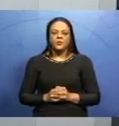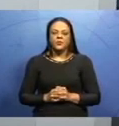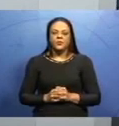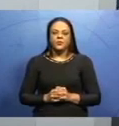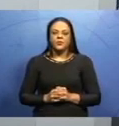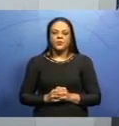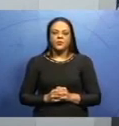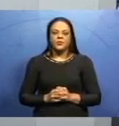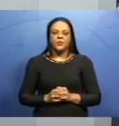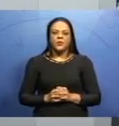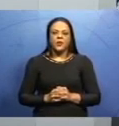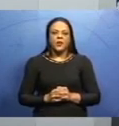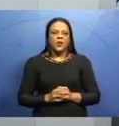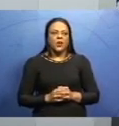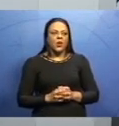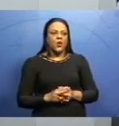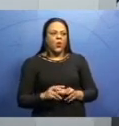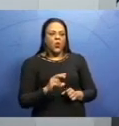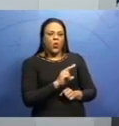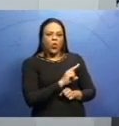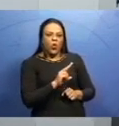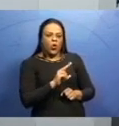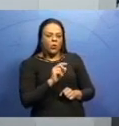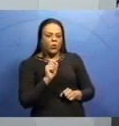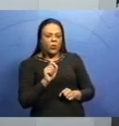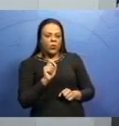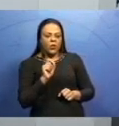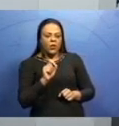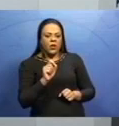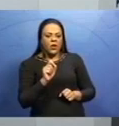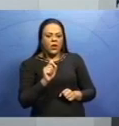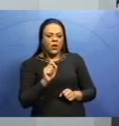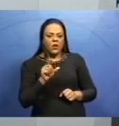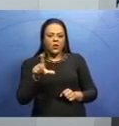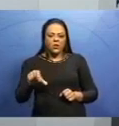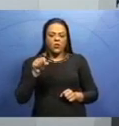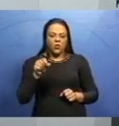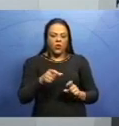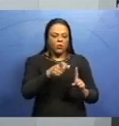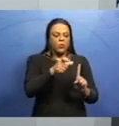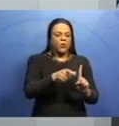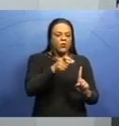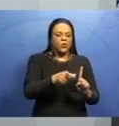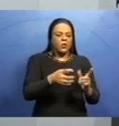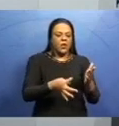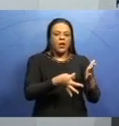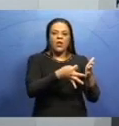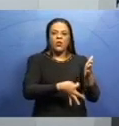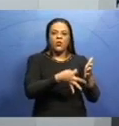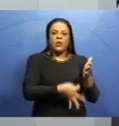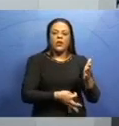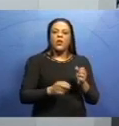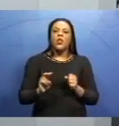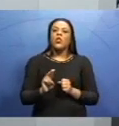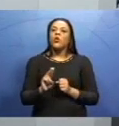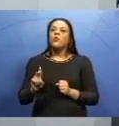Dê um nome, substantivo próprio, a cada personagem do texto. Vamos